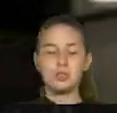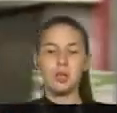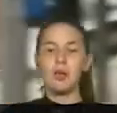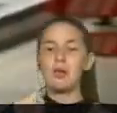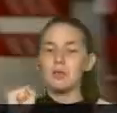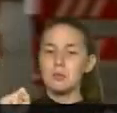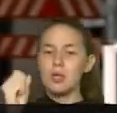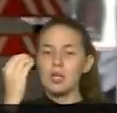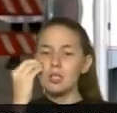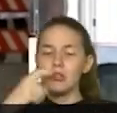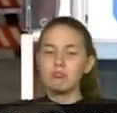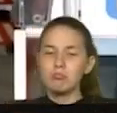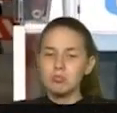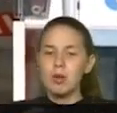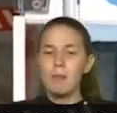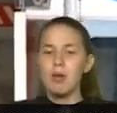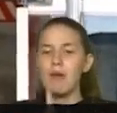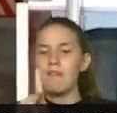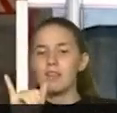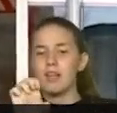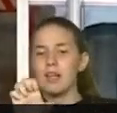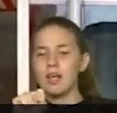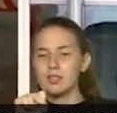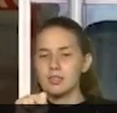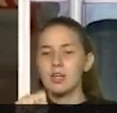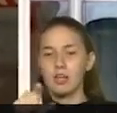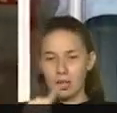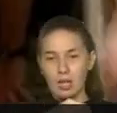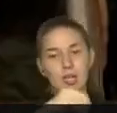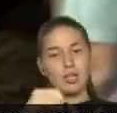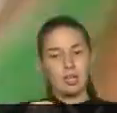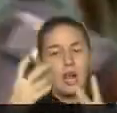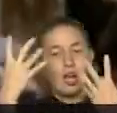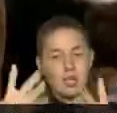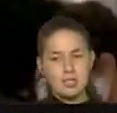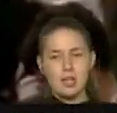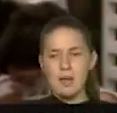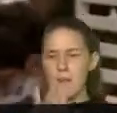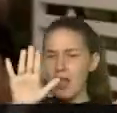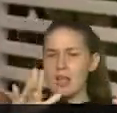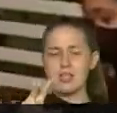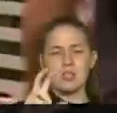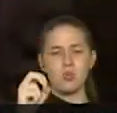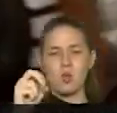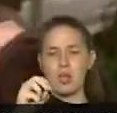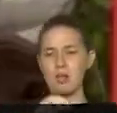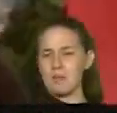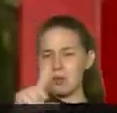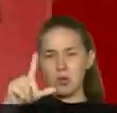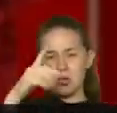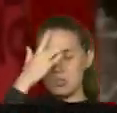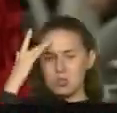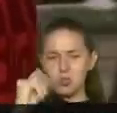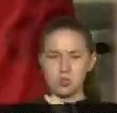pleitear financiamento estudantil pelo FIES. O Enem também é aceito em mais de 50 instituições de educação